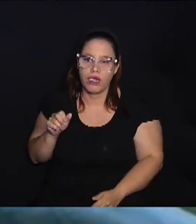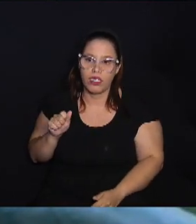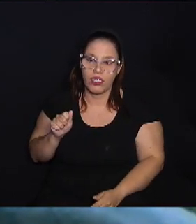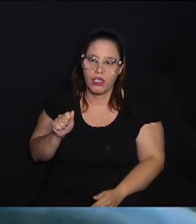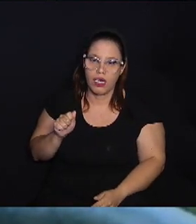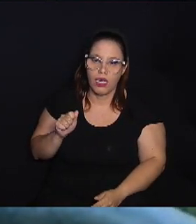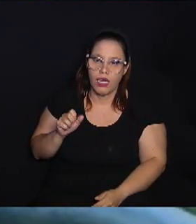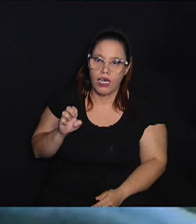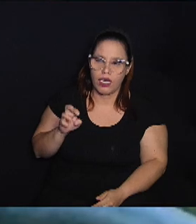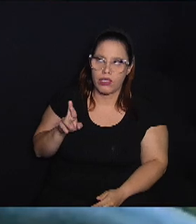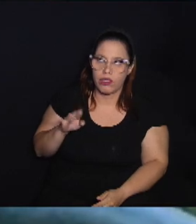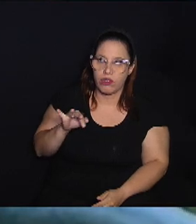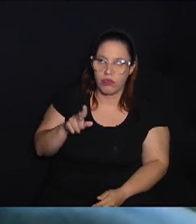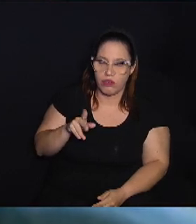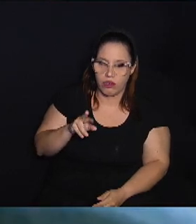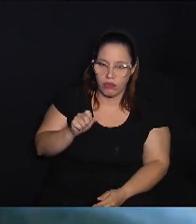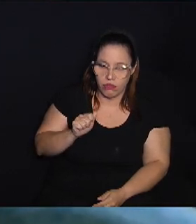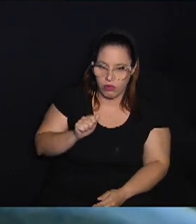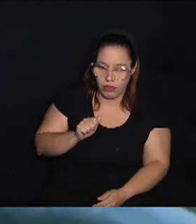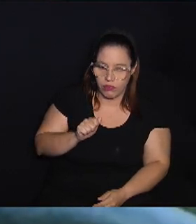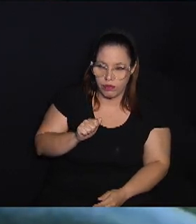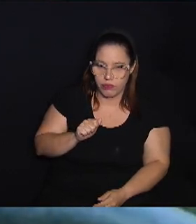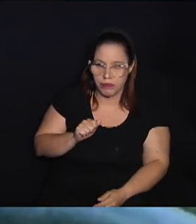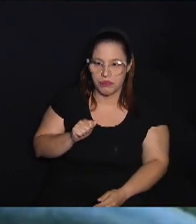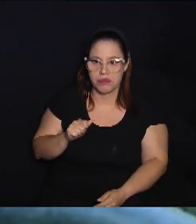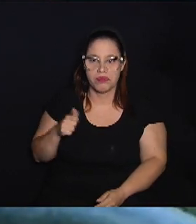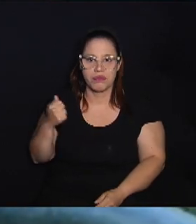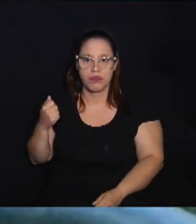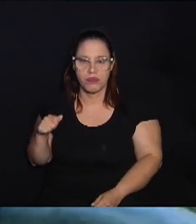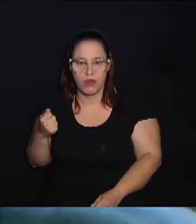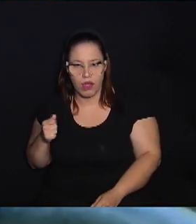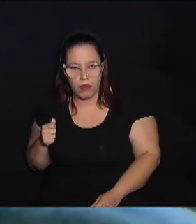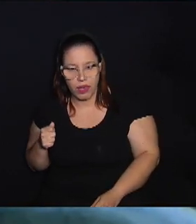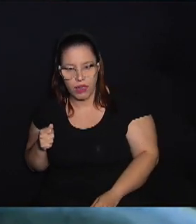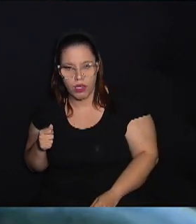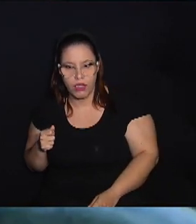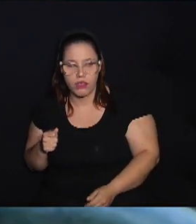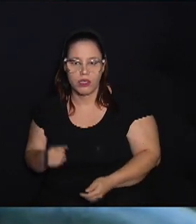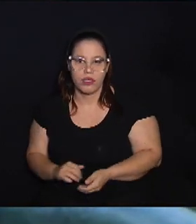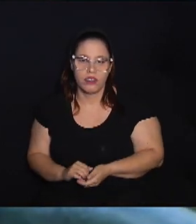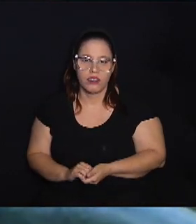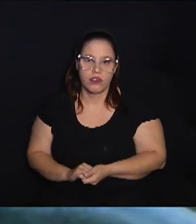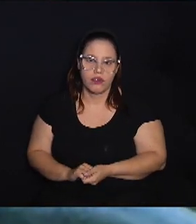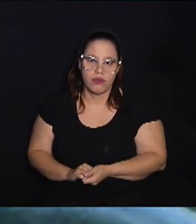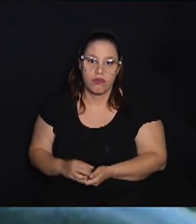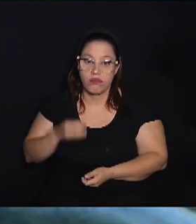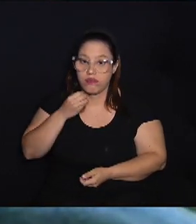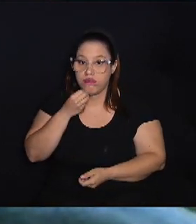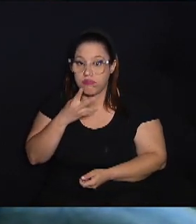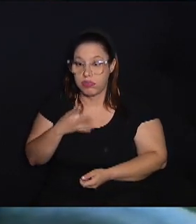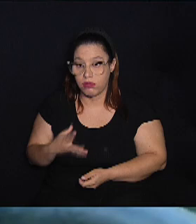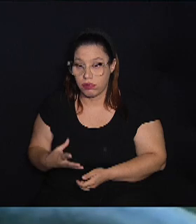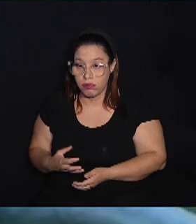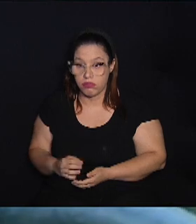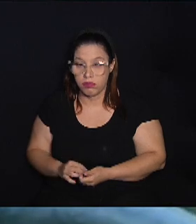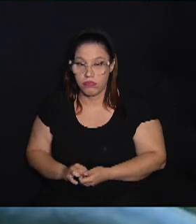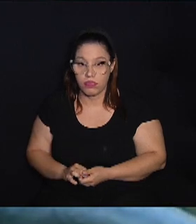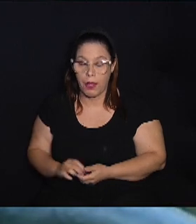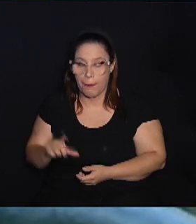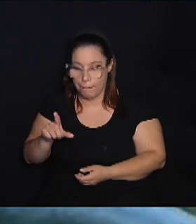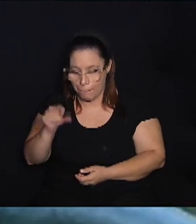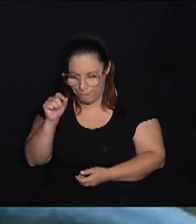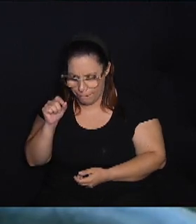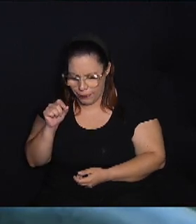vendo essa necessidade muito latente nos grupos, a gente pensou, bom, vamos pegar